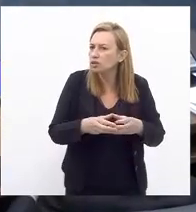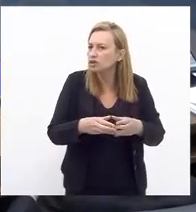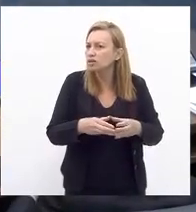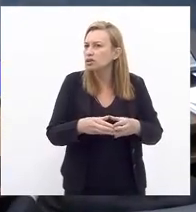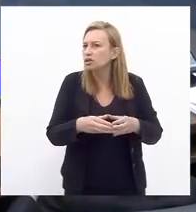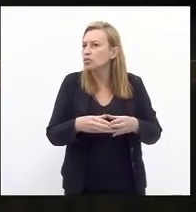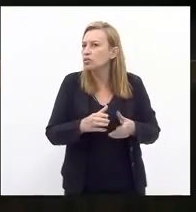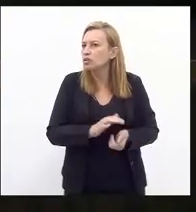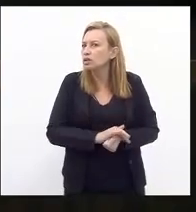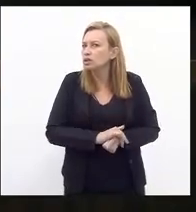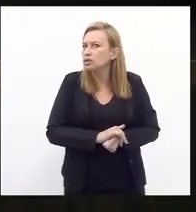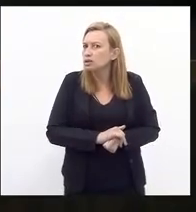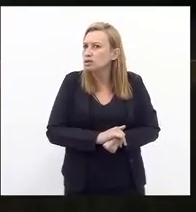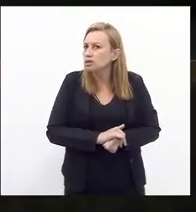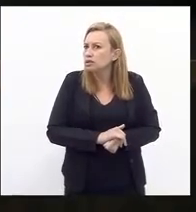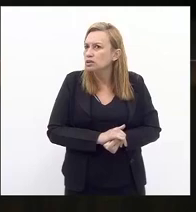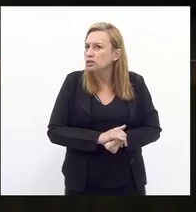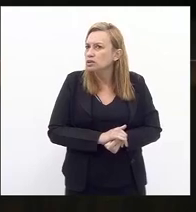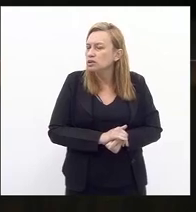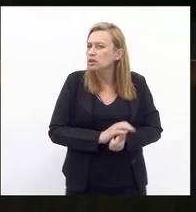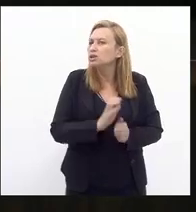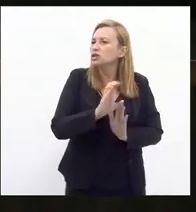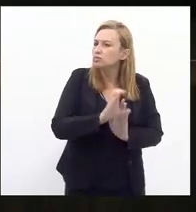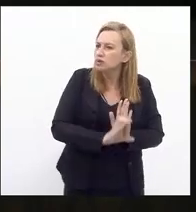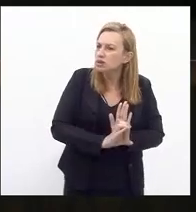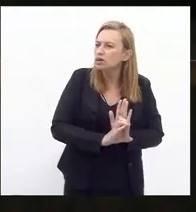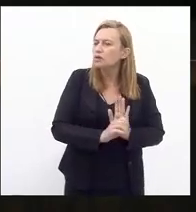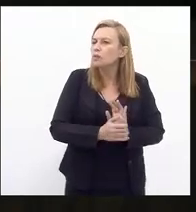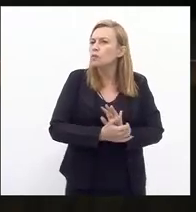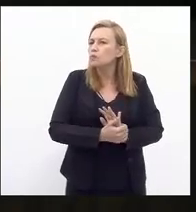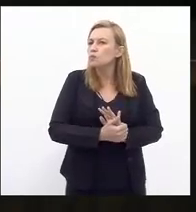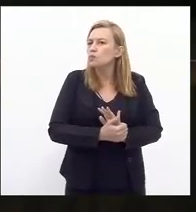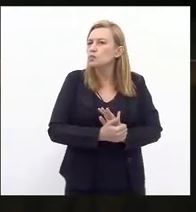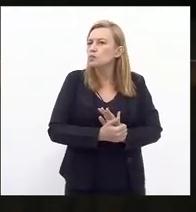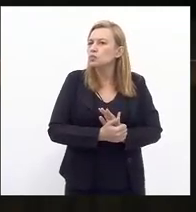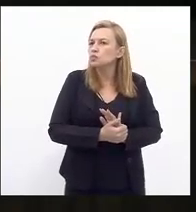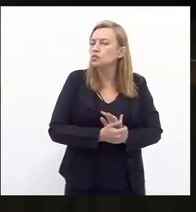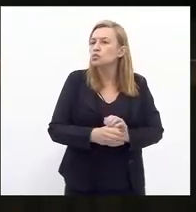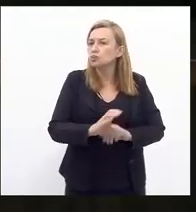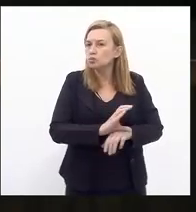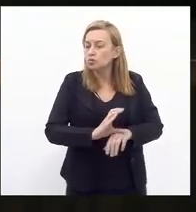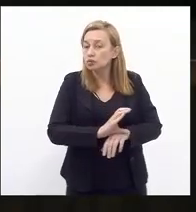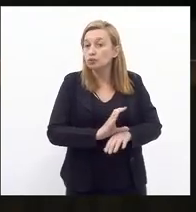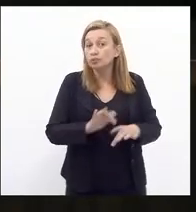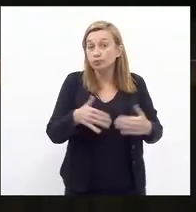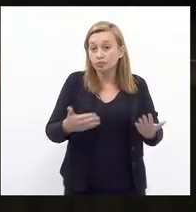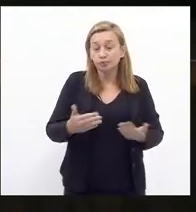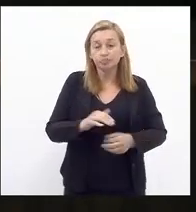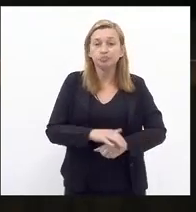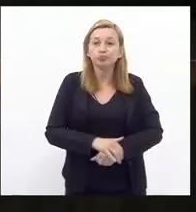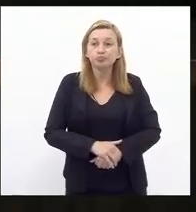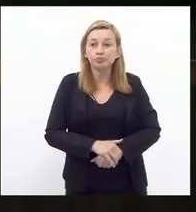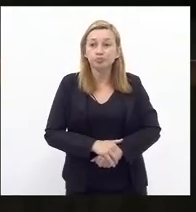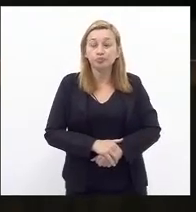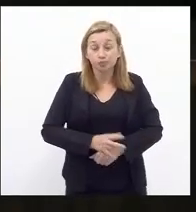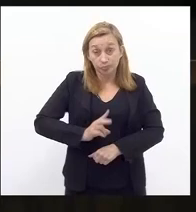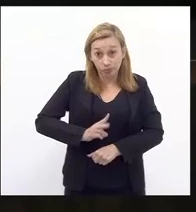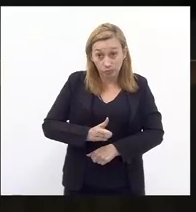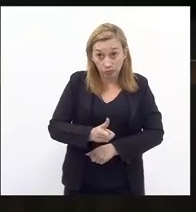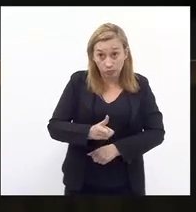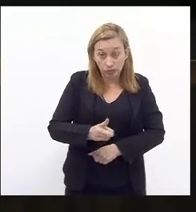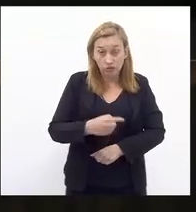da comissão de emendas constitucionais então para